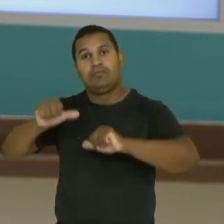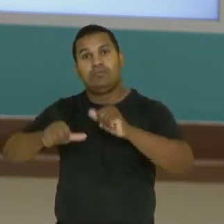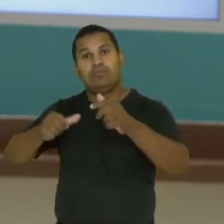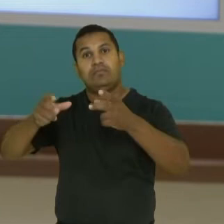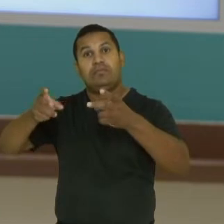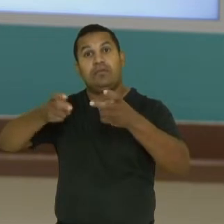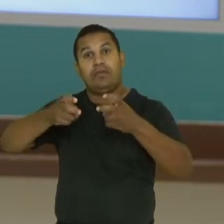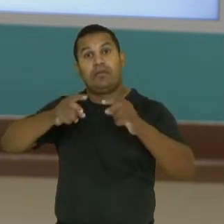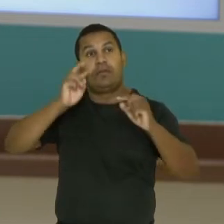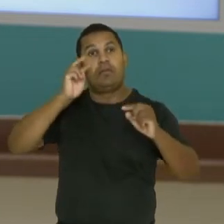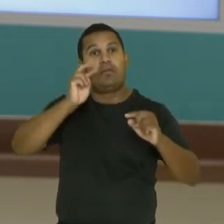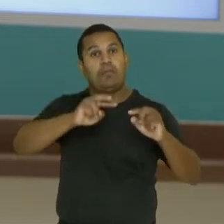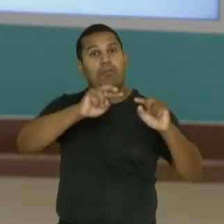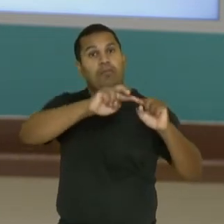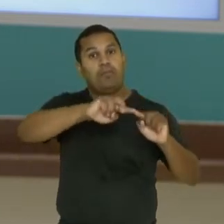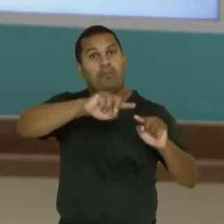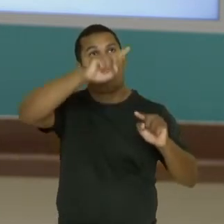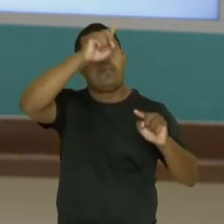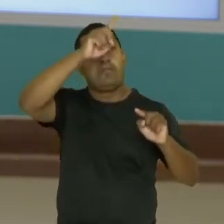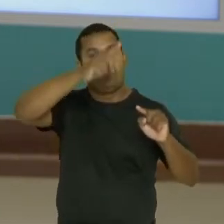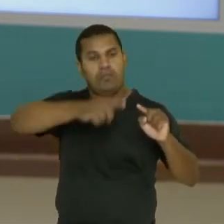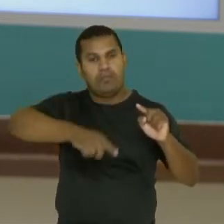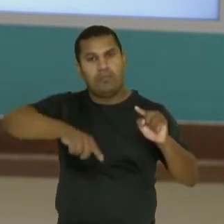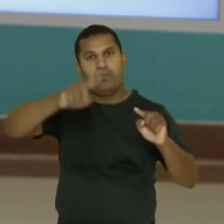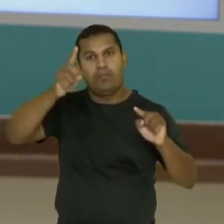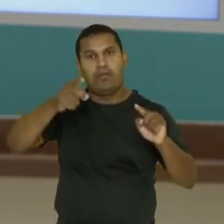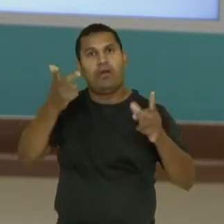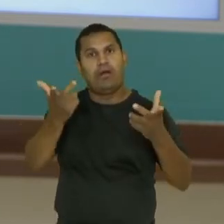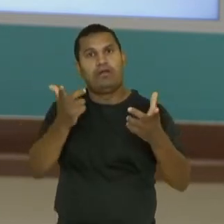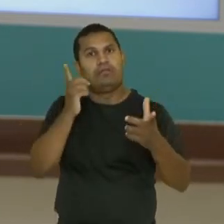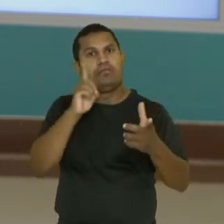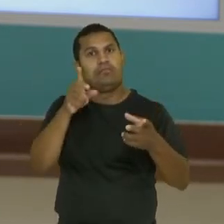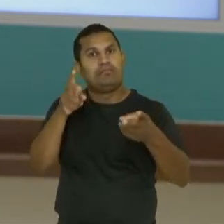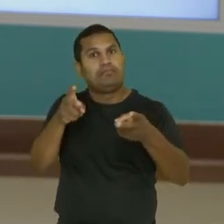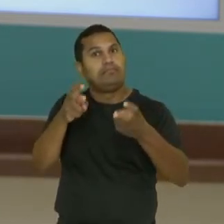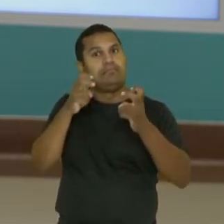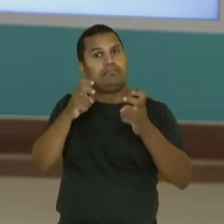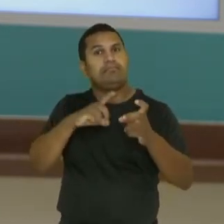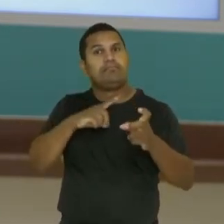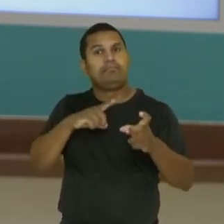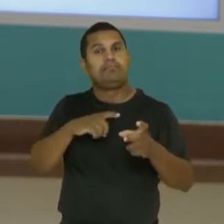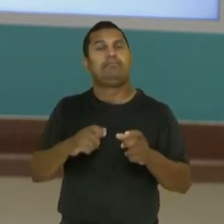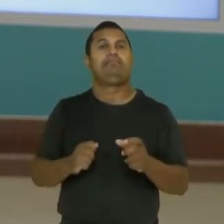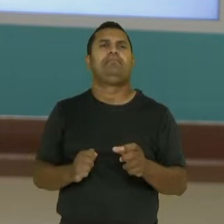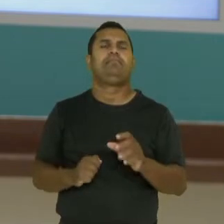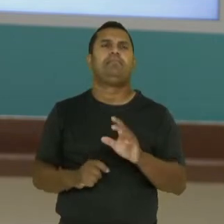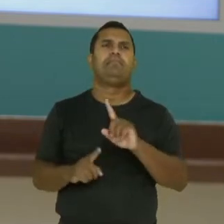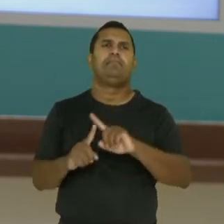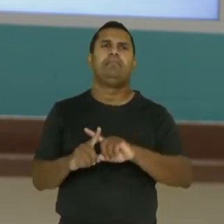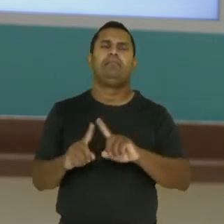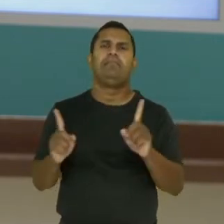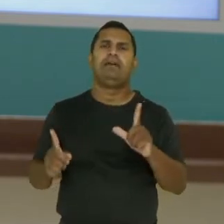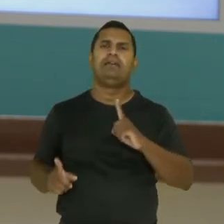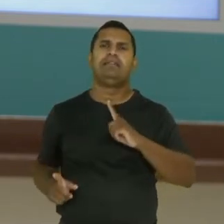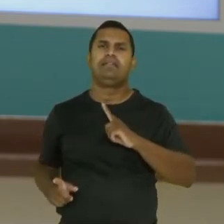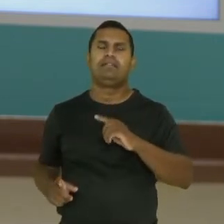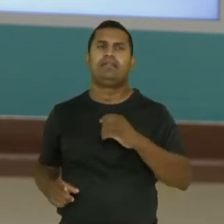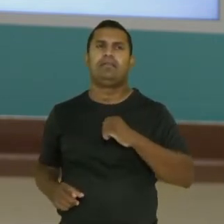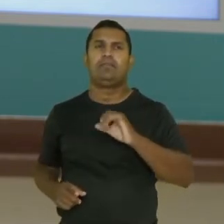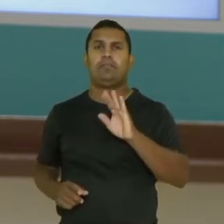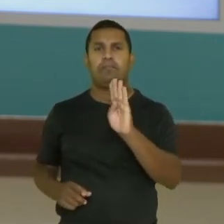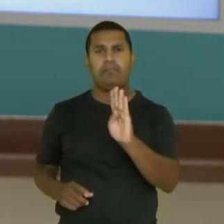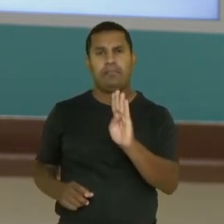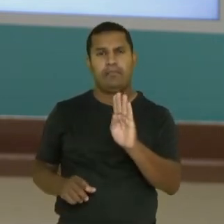é possível fazer essa visualização, tá? Então, quando eu faço o b variando, o que acontece? Eu